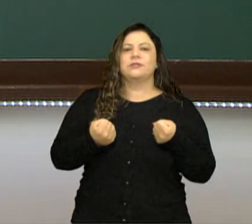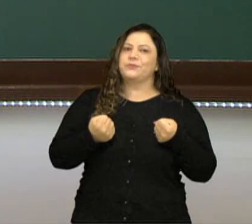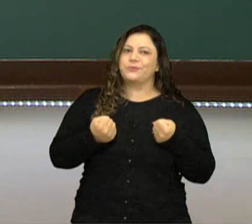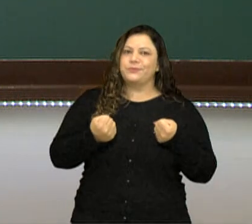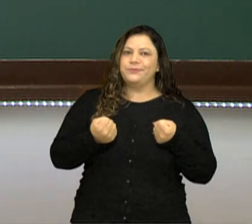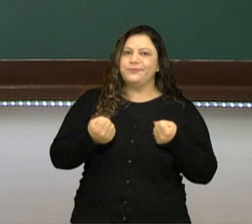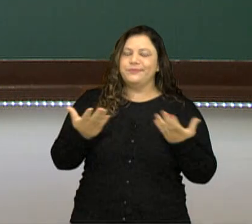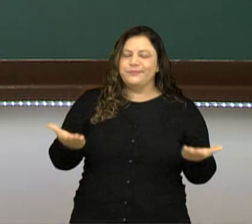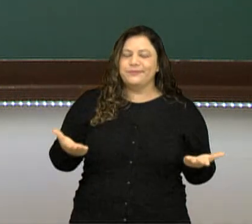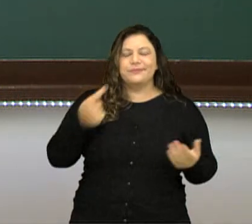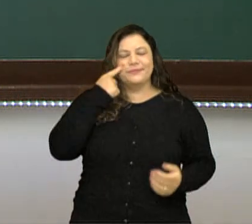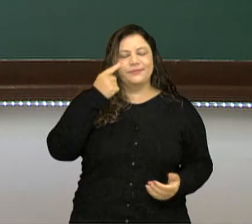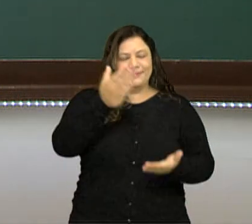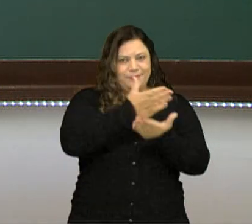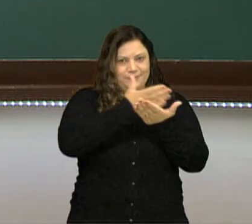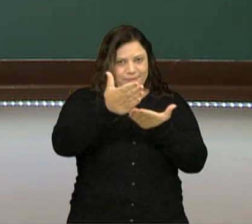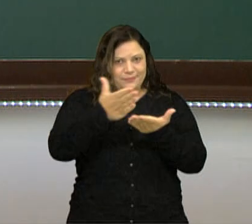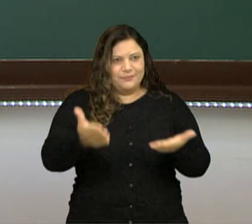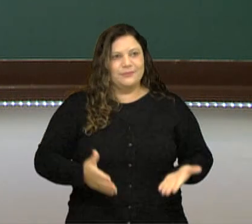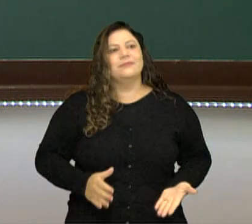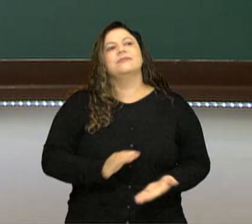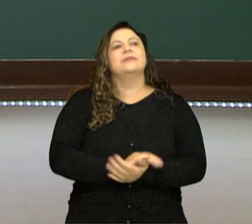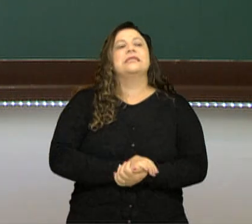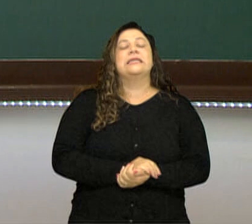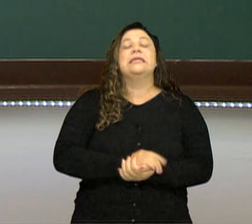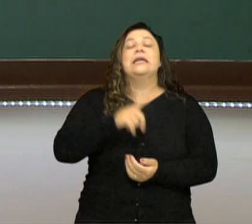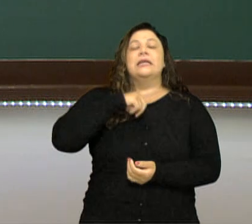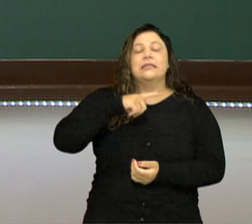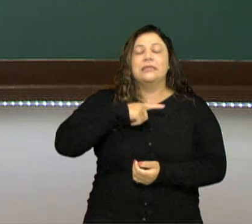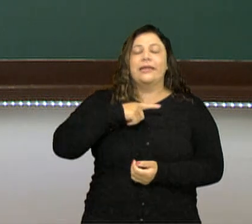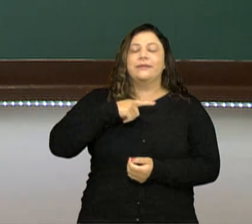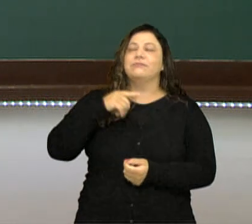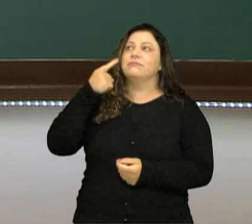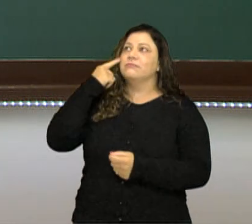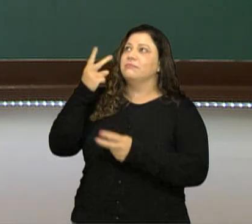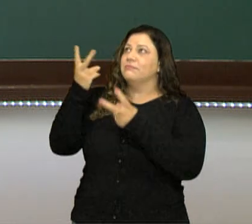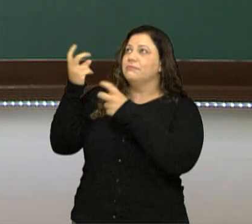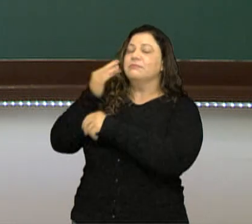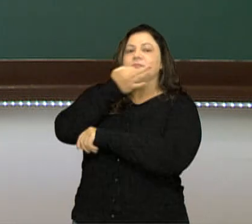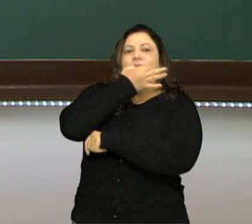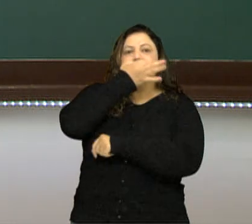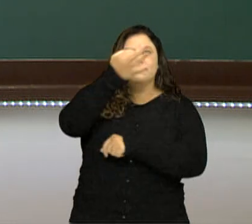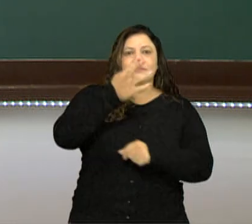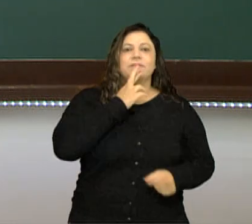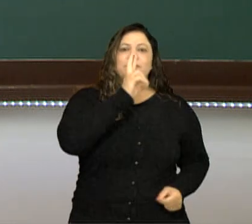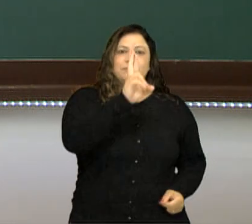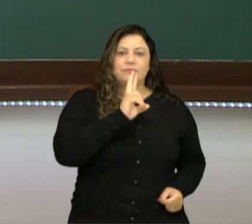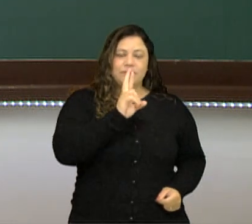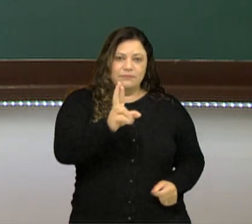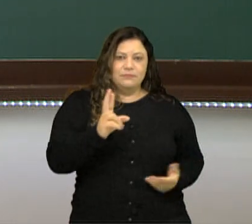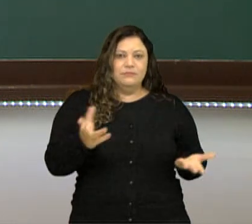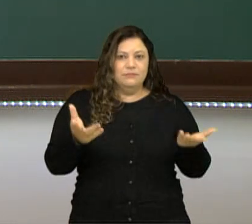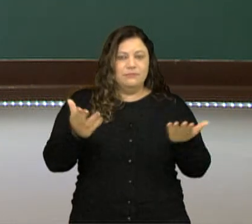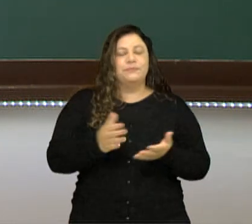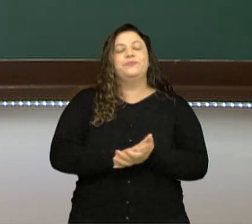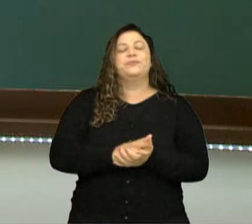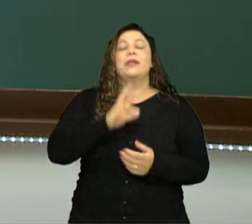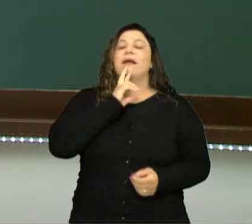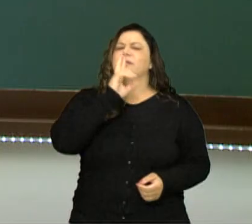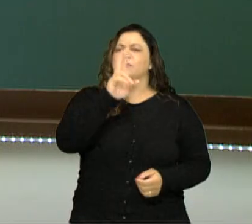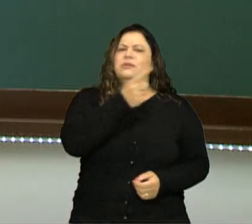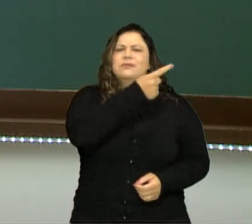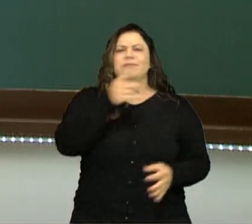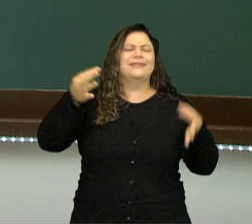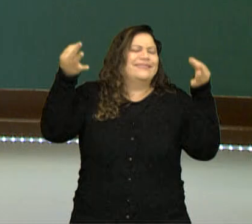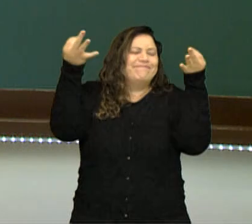Vamos lá? Eu tenho aqui para vocês uma sugestão de resposta. Obviamente, a sua resposta não vai estar igualzinha a essa